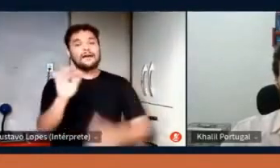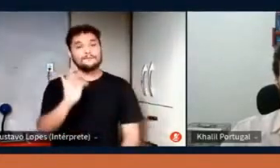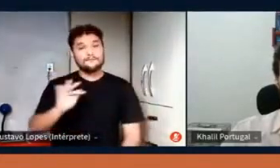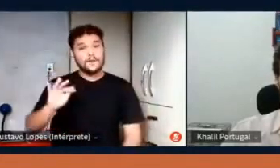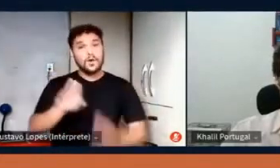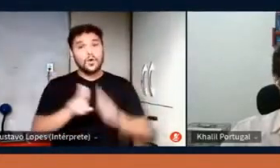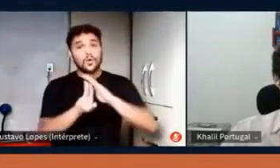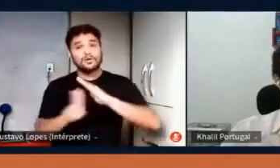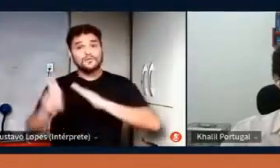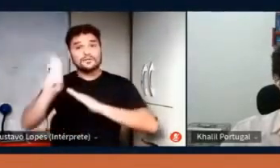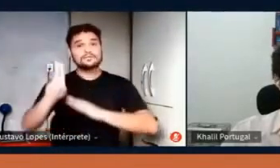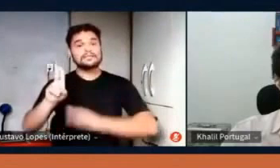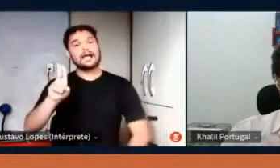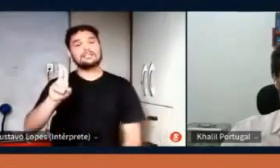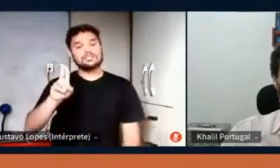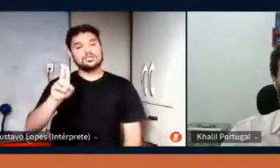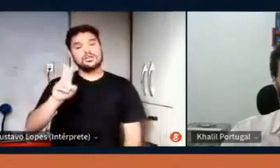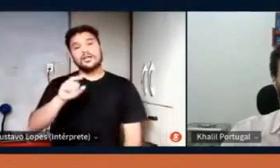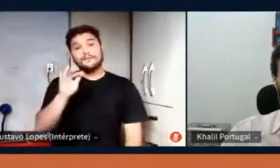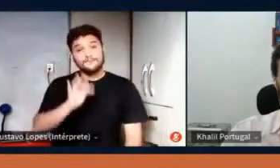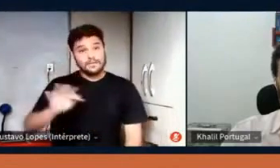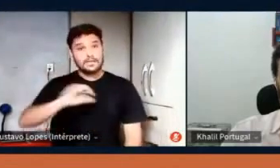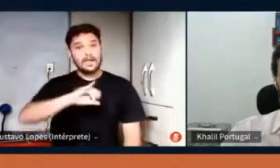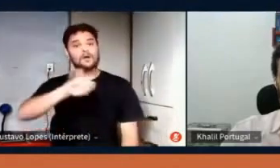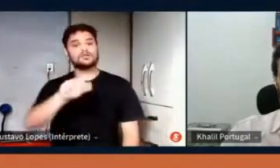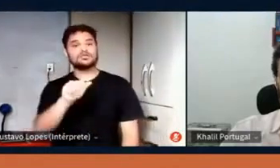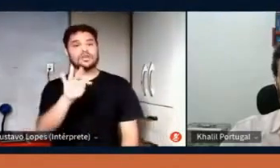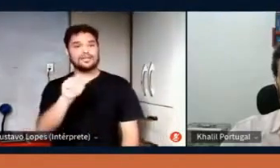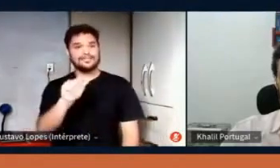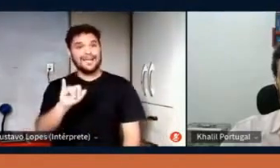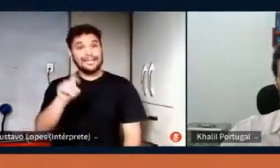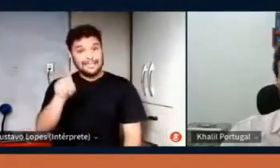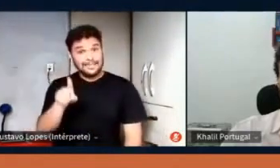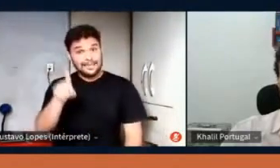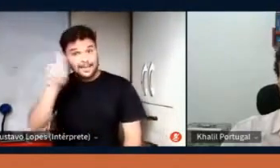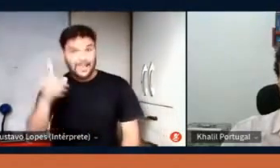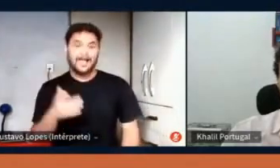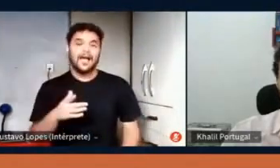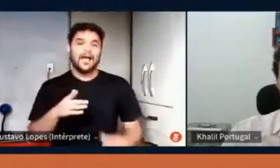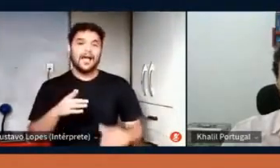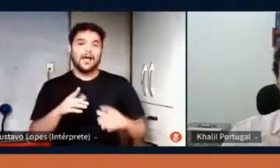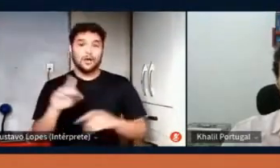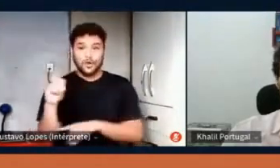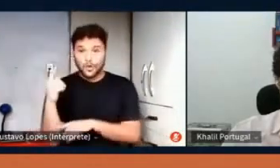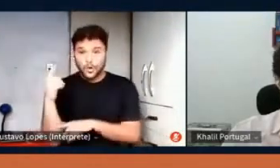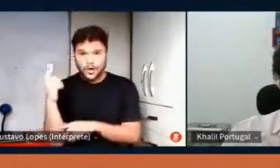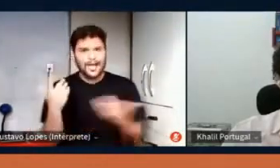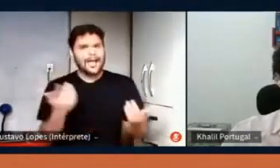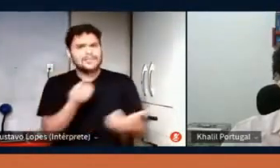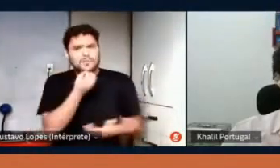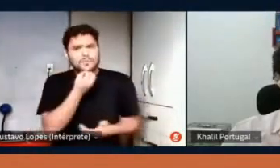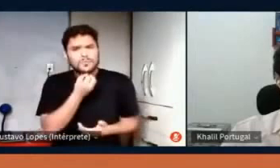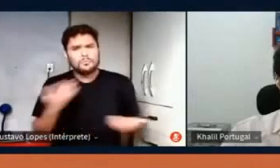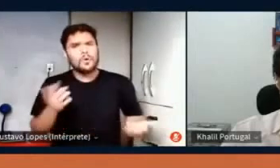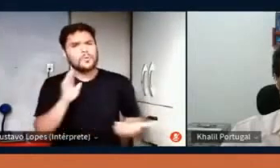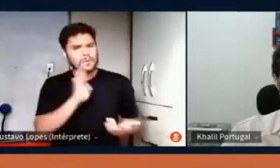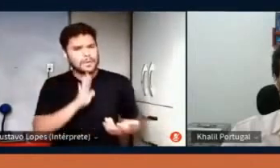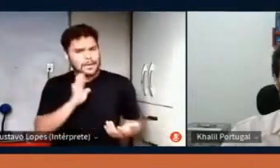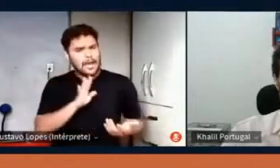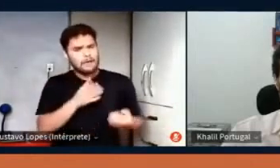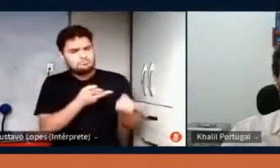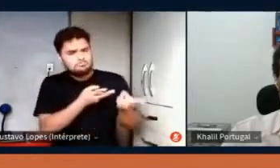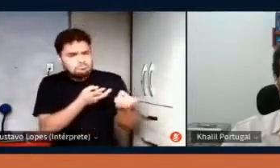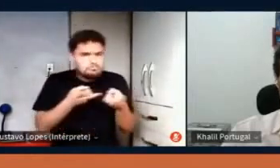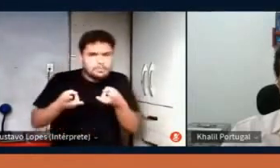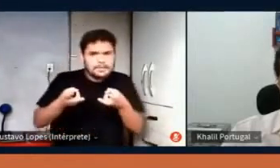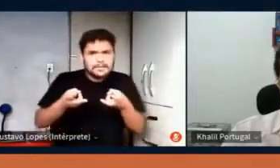Federal de Jataí, lá em Goiás, foi muito legal e a gente está vendo o quanto a comunidade acadêmica está